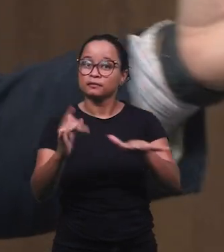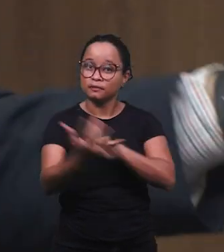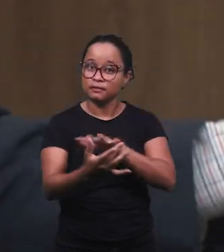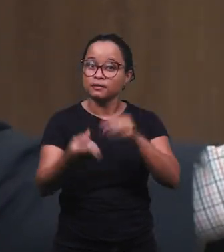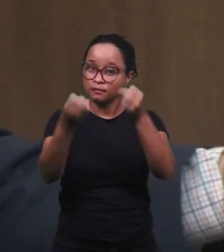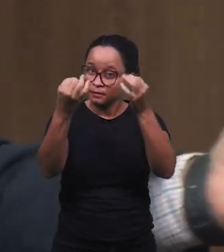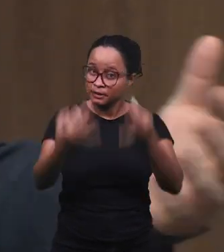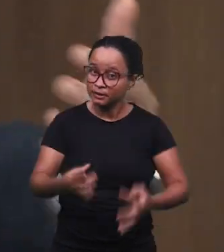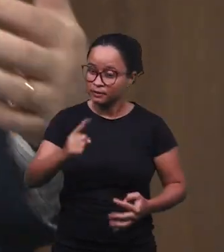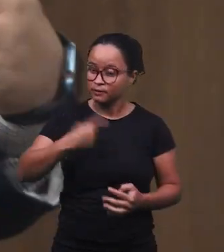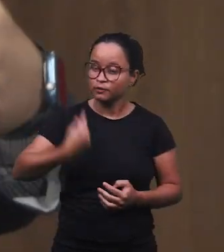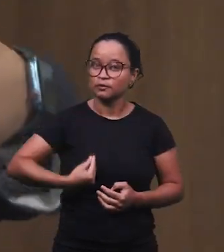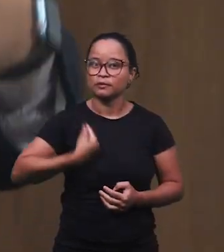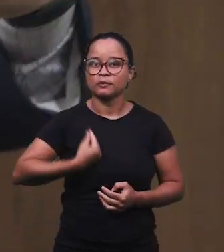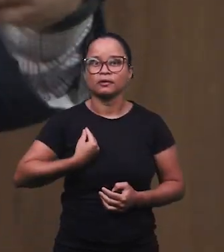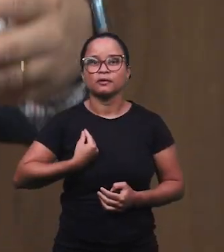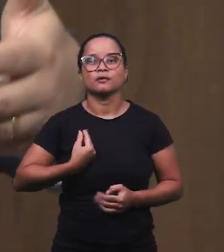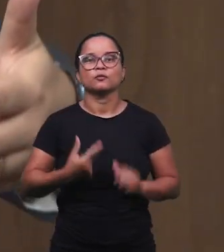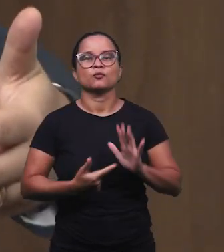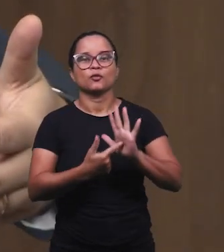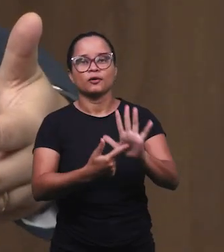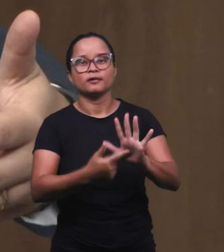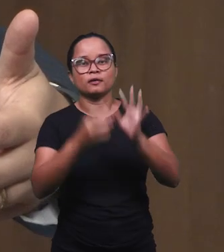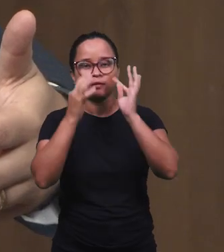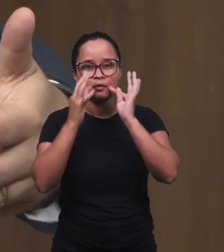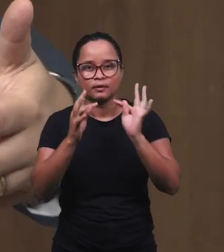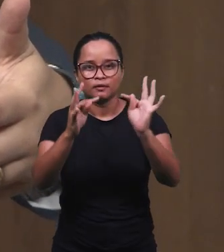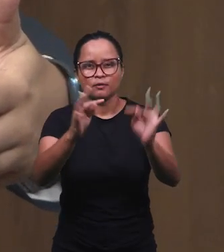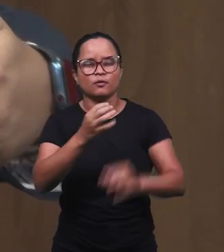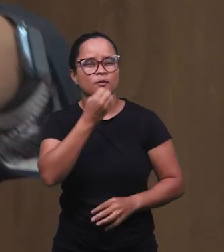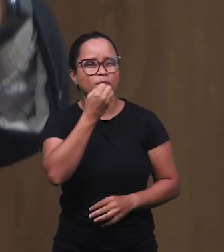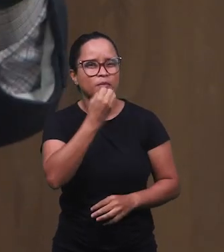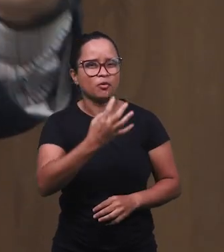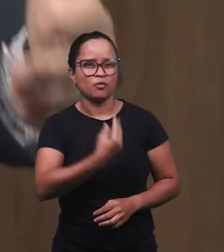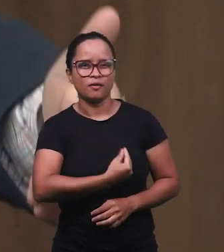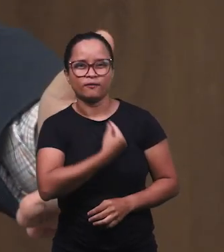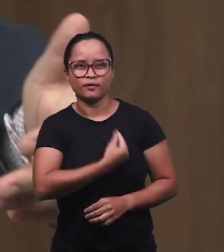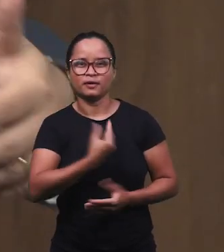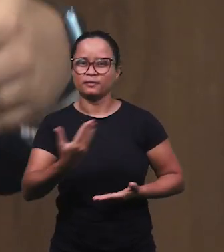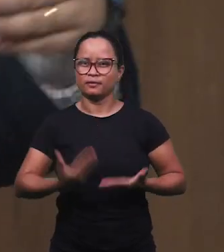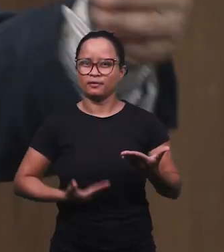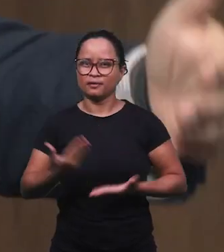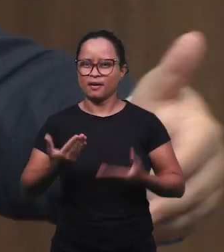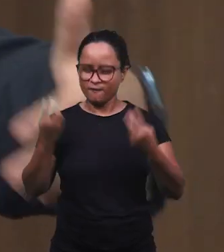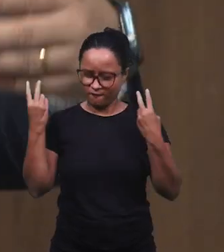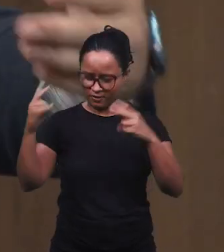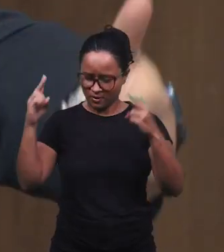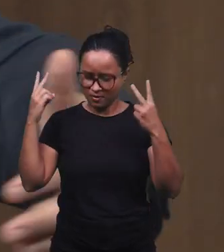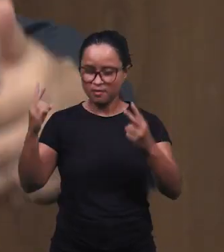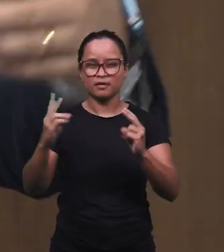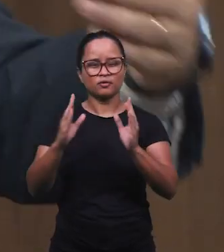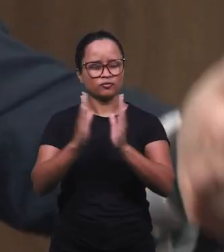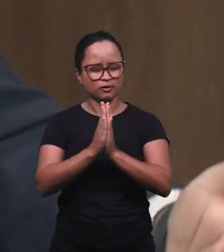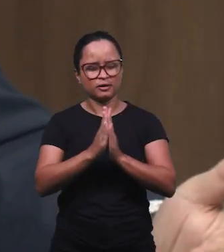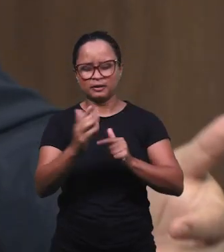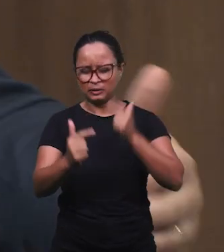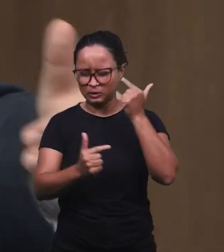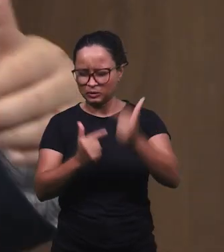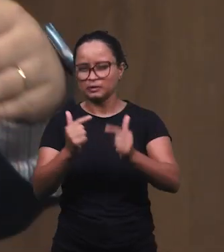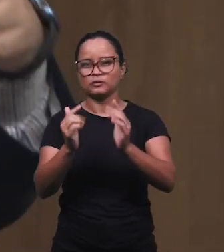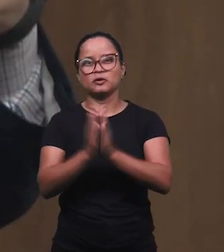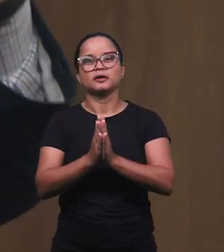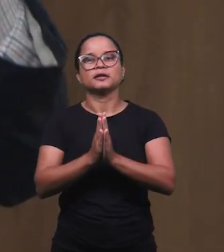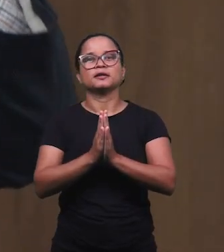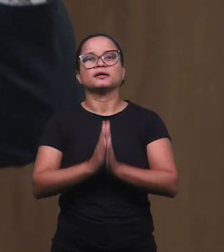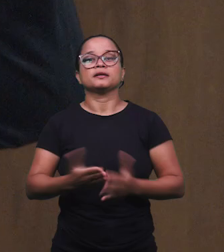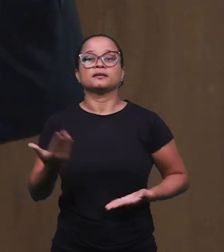sociais, contando a nossa vida, nós podemos dar o bom testemunho o tempo todo. A vida do servo de vitórias, de batalhas, de oração, a